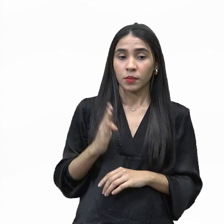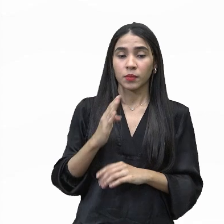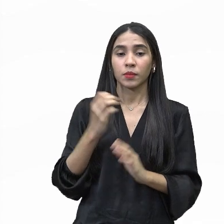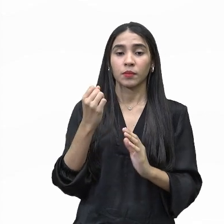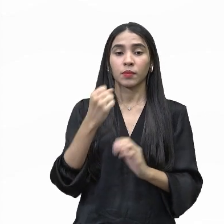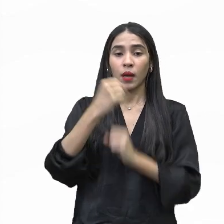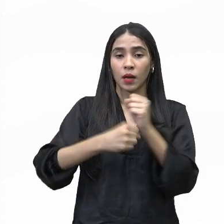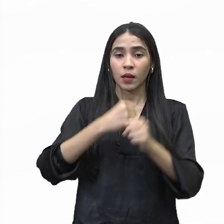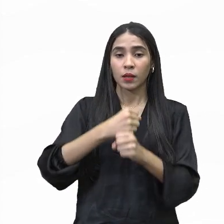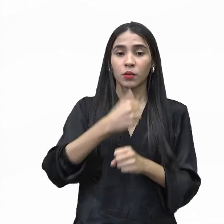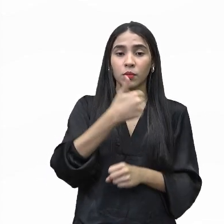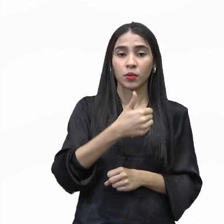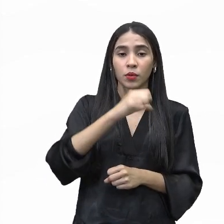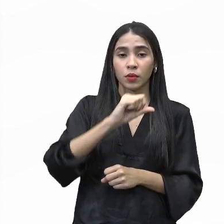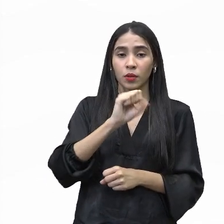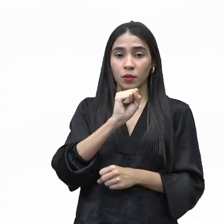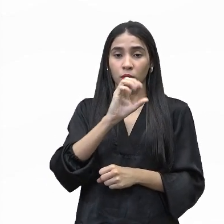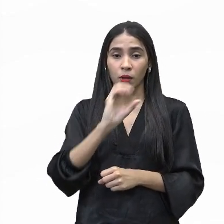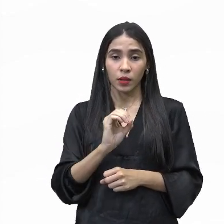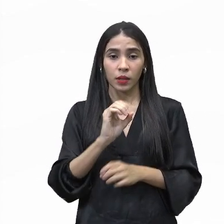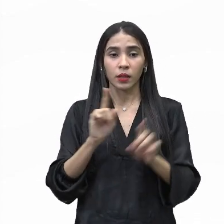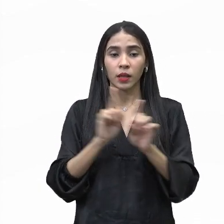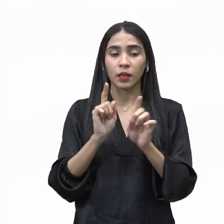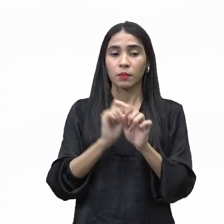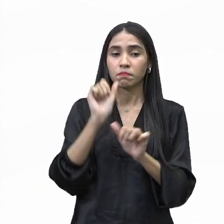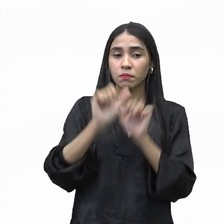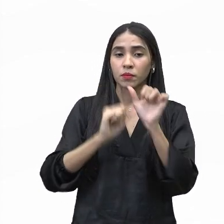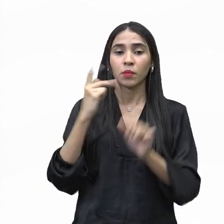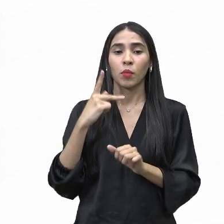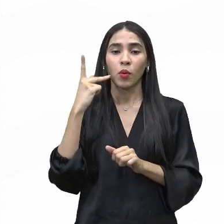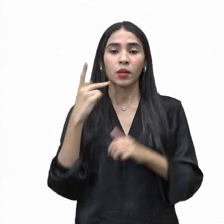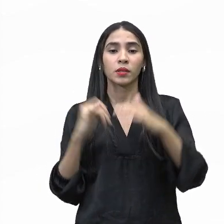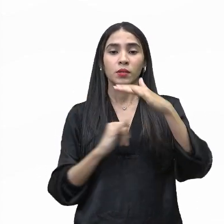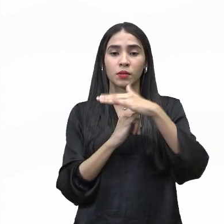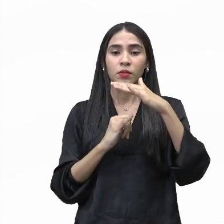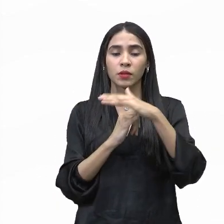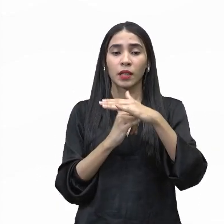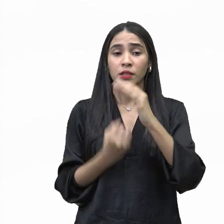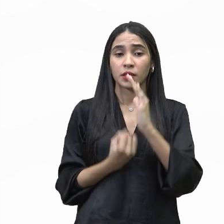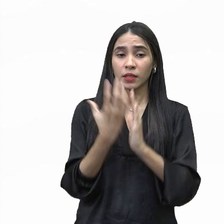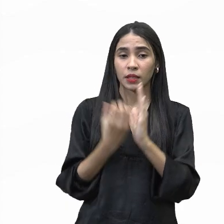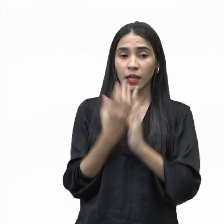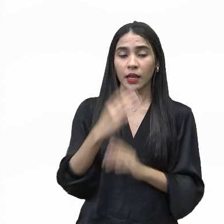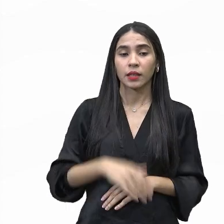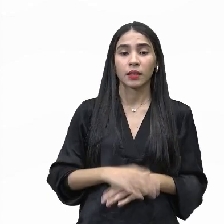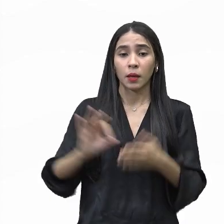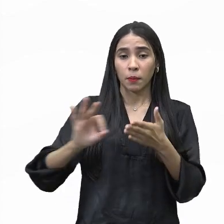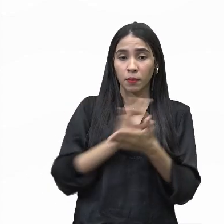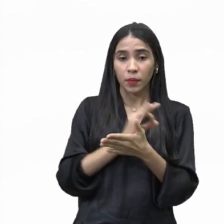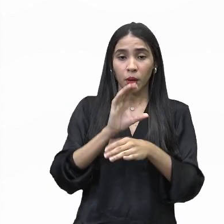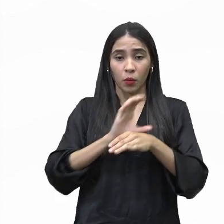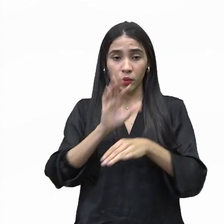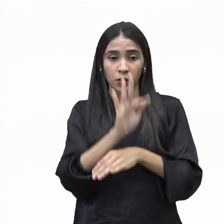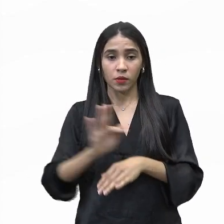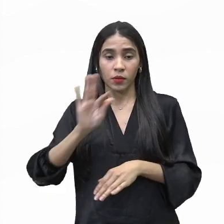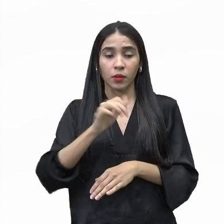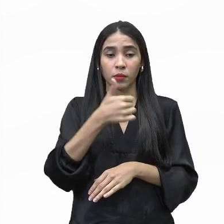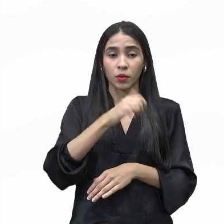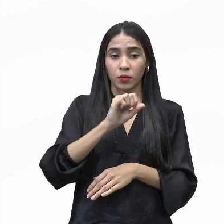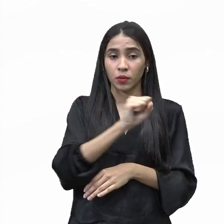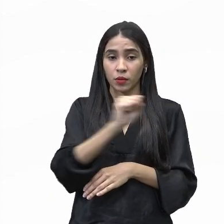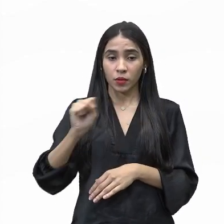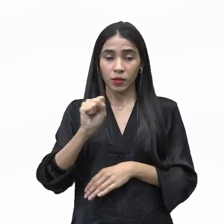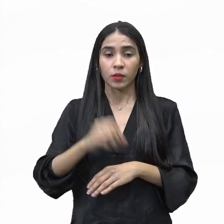de 1980, e as reformas políticas e institucionais estabelecidas com a promulgação da Constituição Federal de